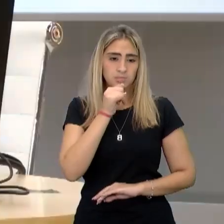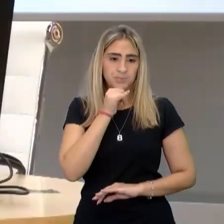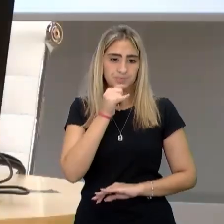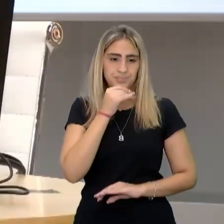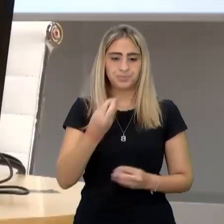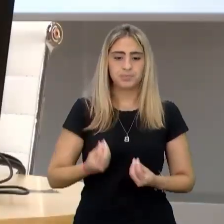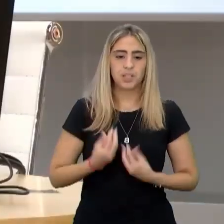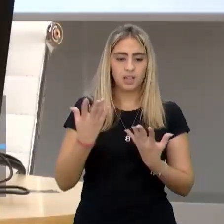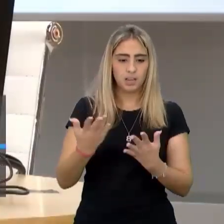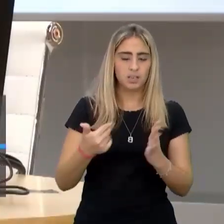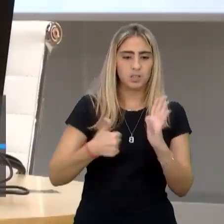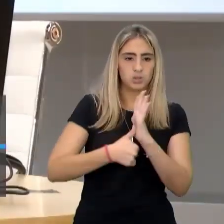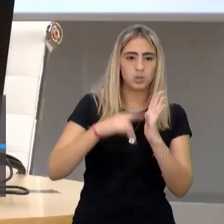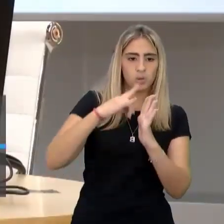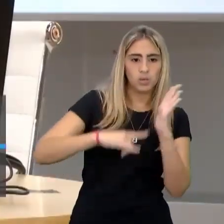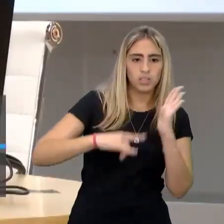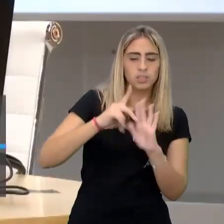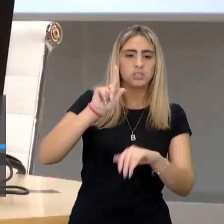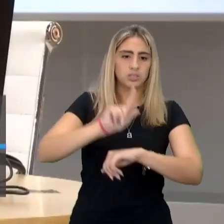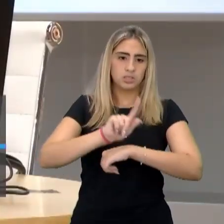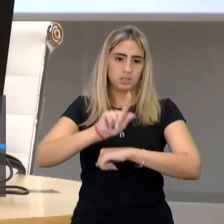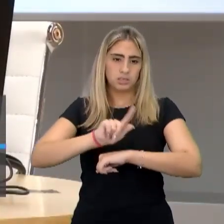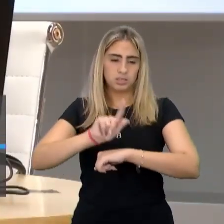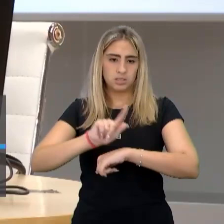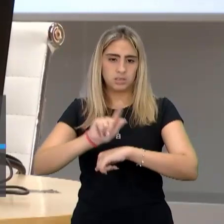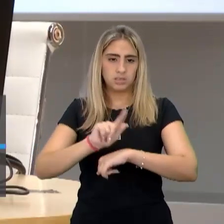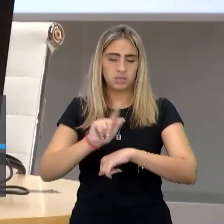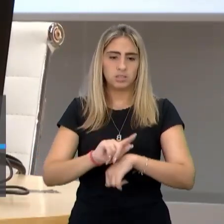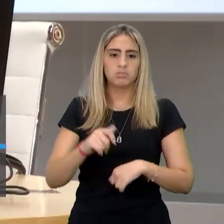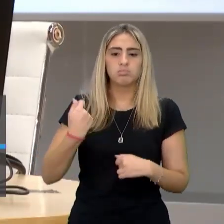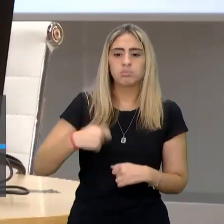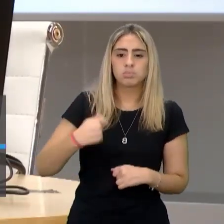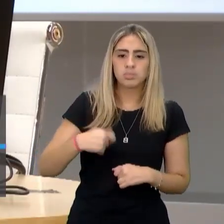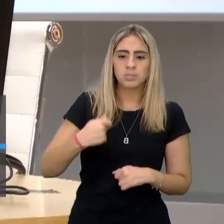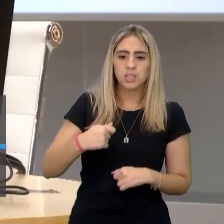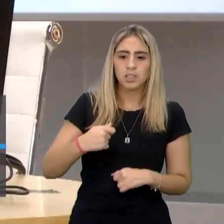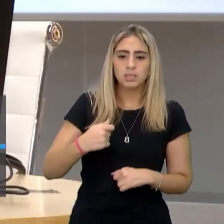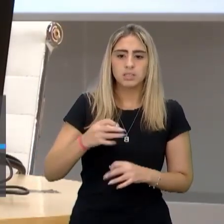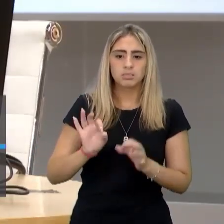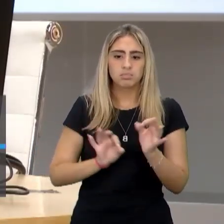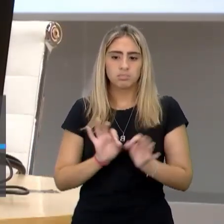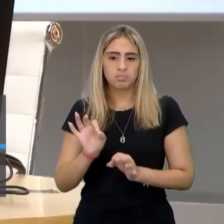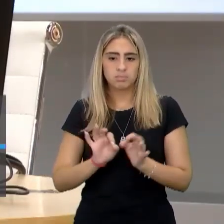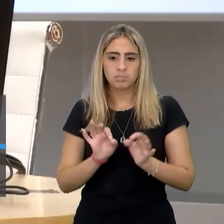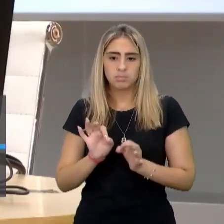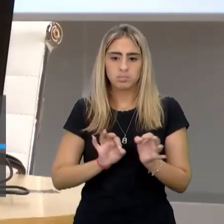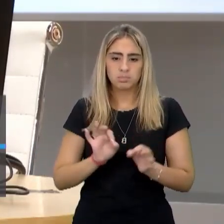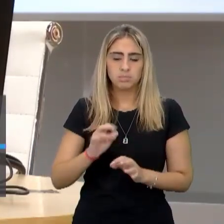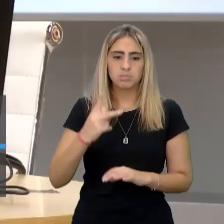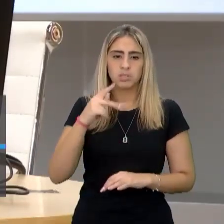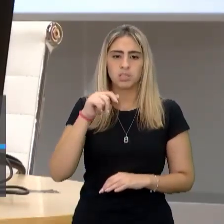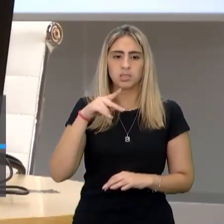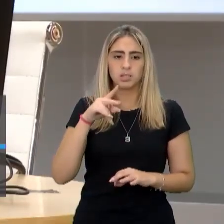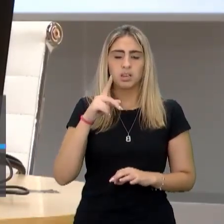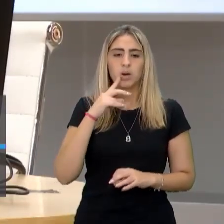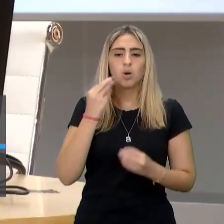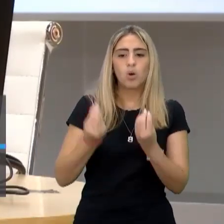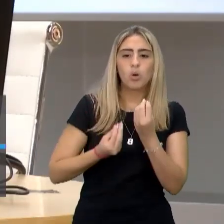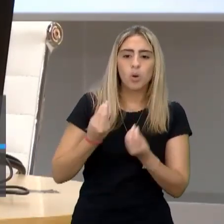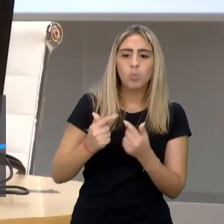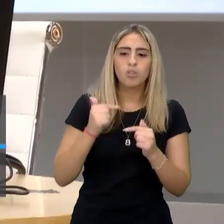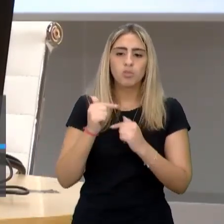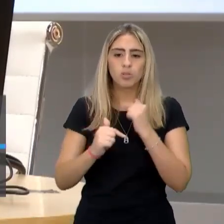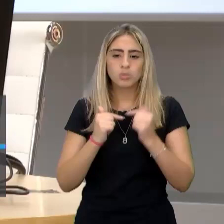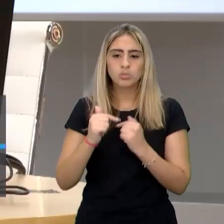entrega de documentos, né, de gestão, quando que tem que ser entregue o plano de ação, o programa de ação, como que funciona, né?